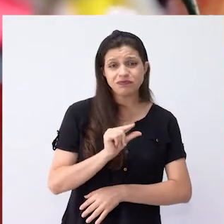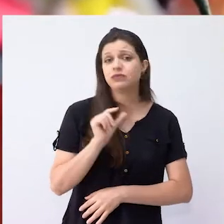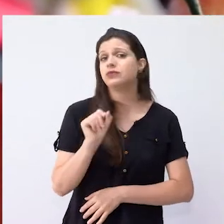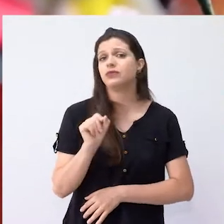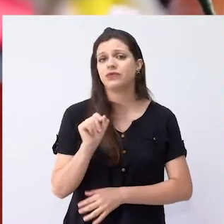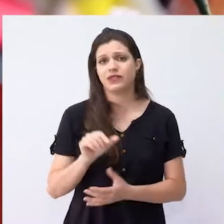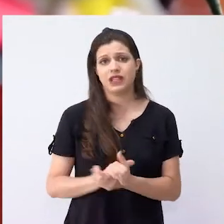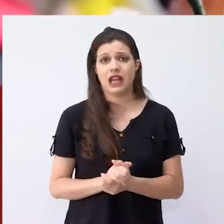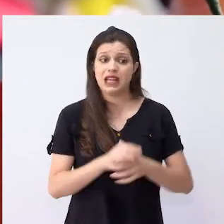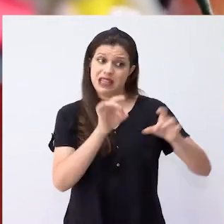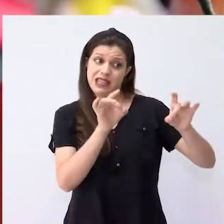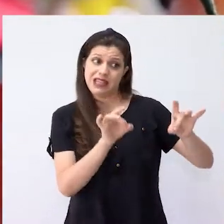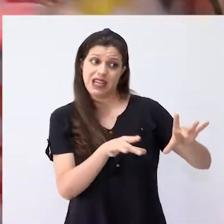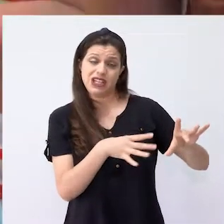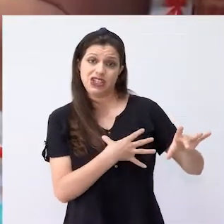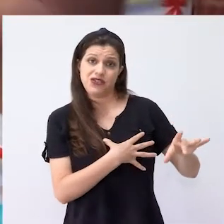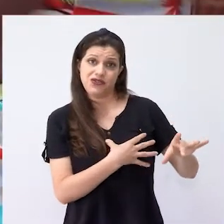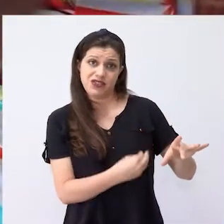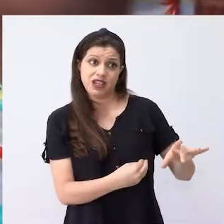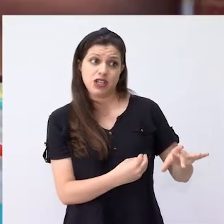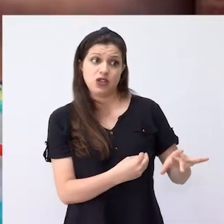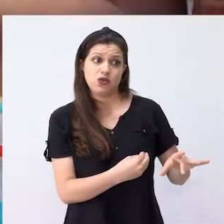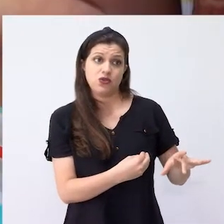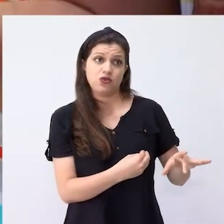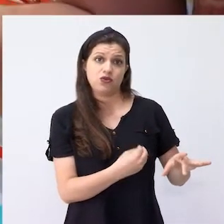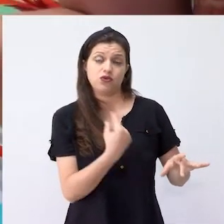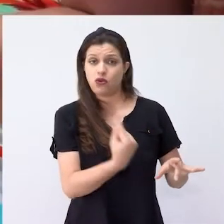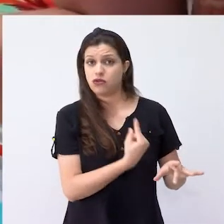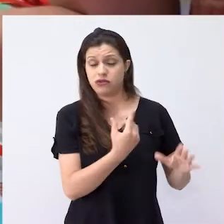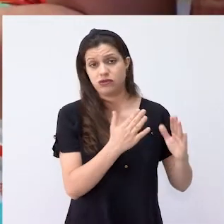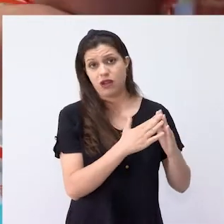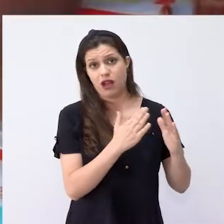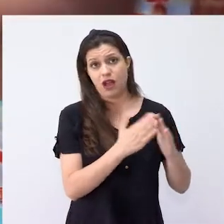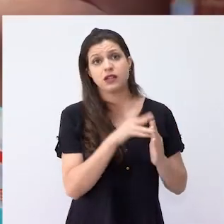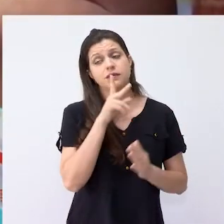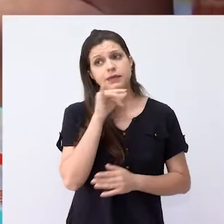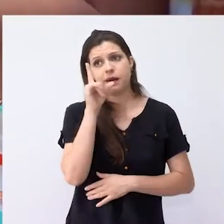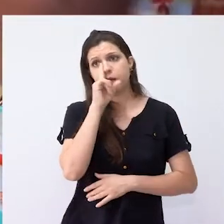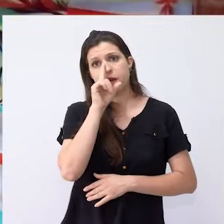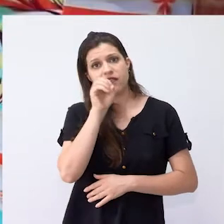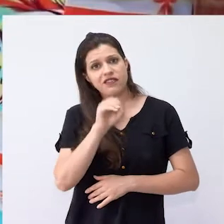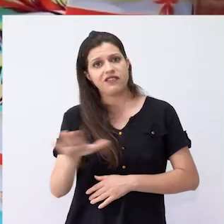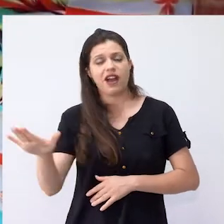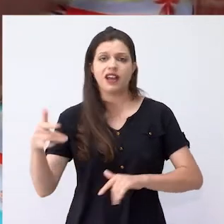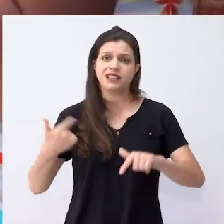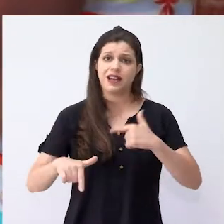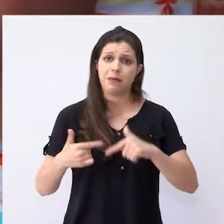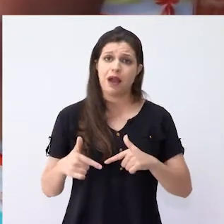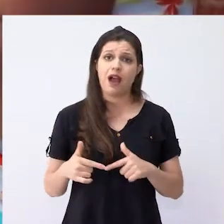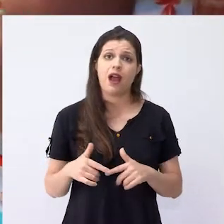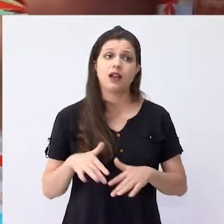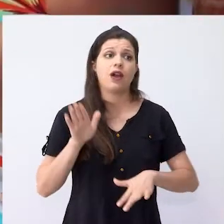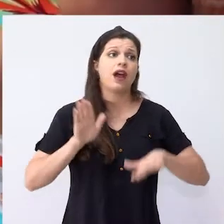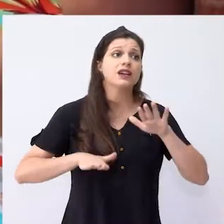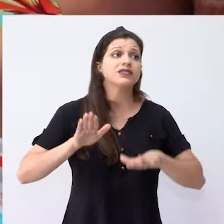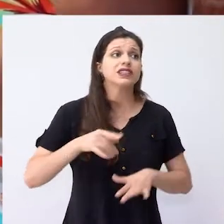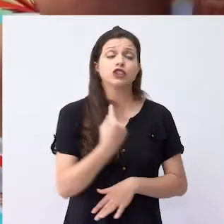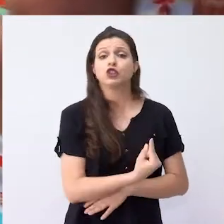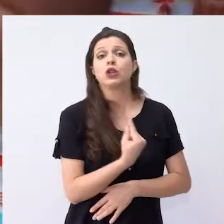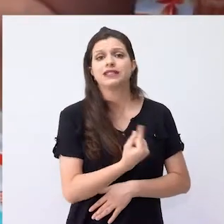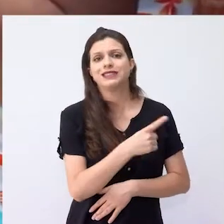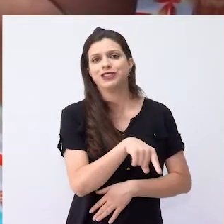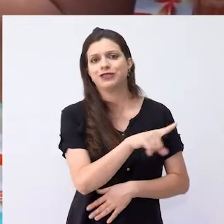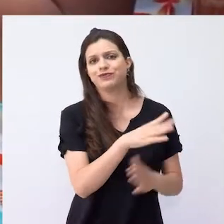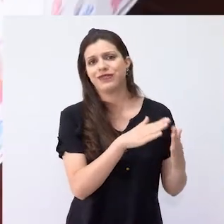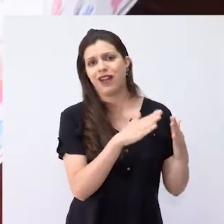renda, elas acabam muitas vezes deixando os pais deixam os seus filhos em casa para poder ir para o trabalho, e muitas vezes nessa